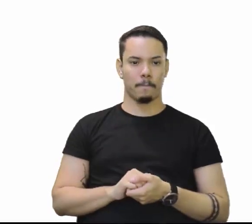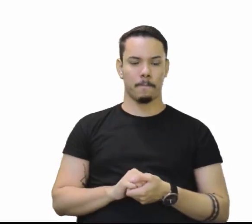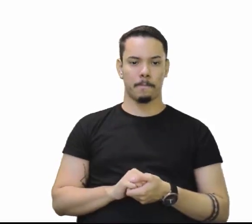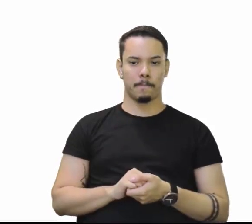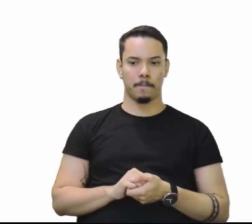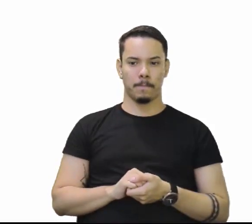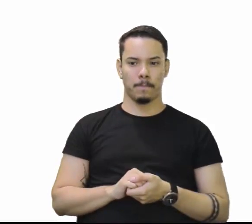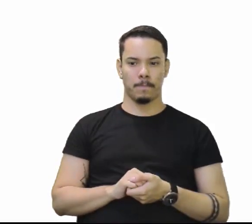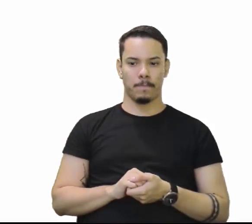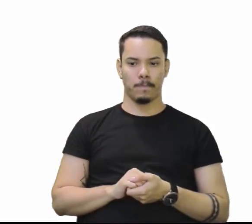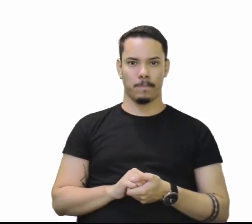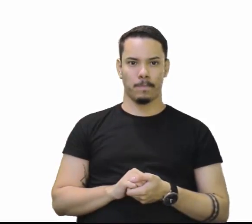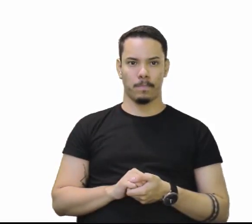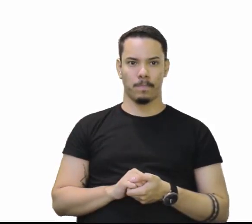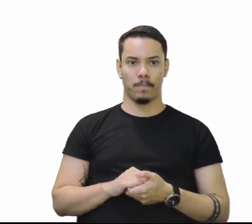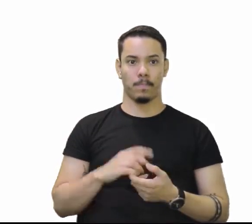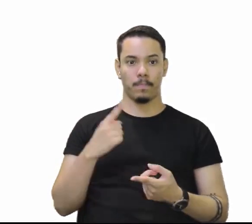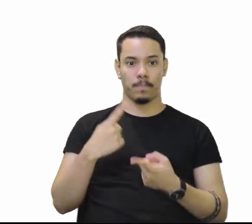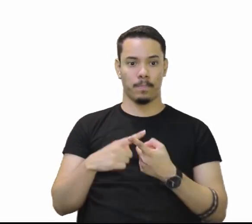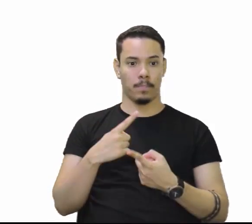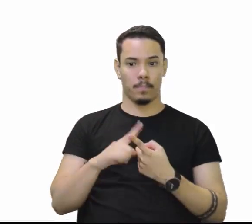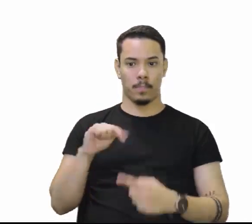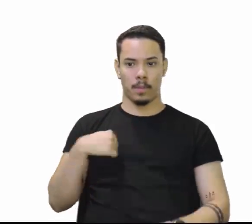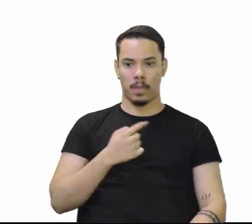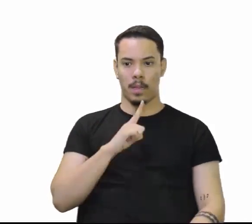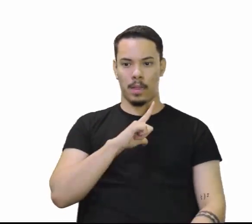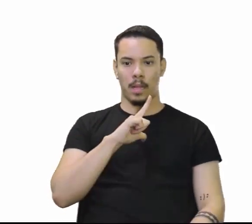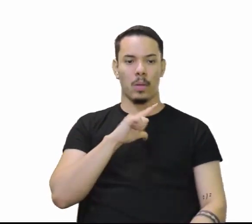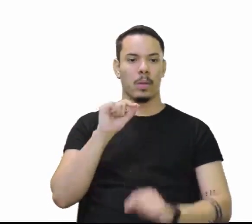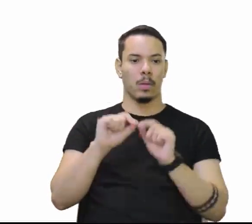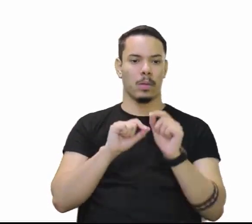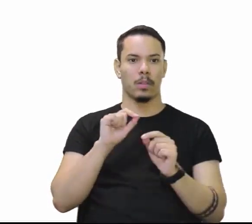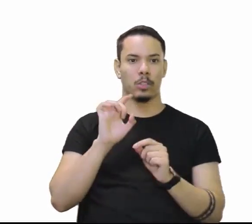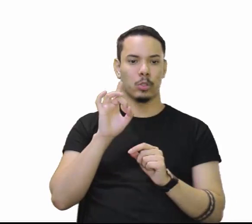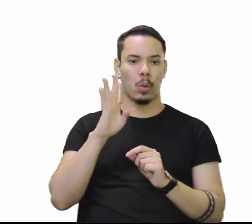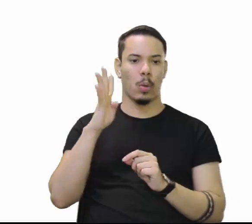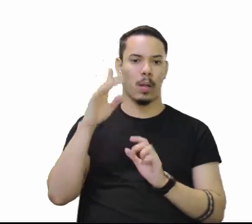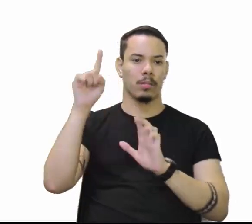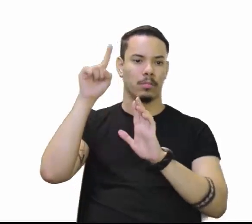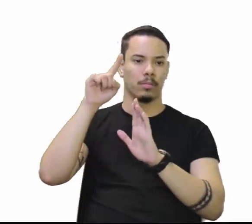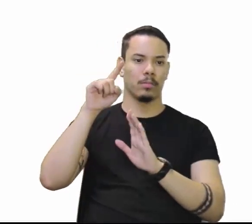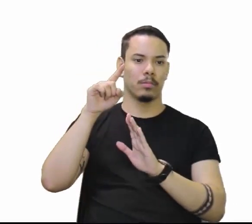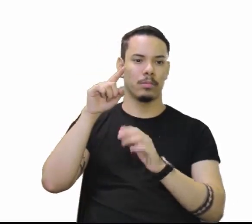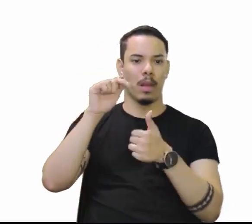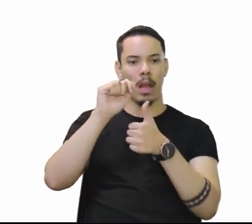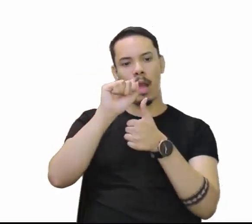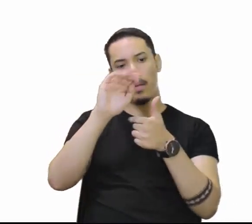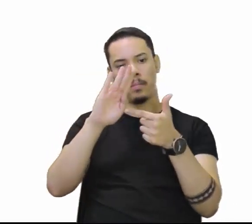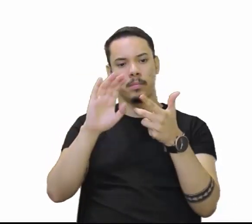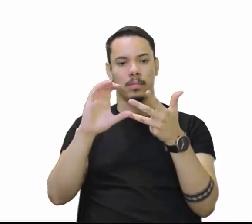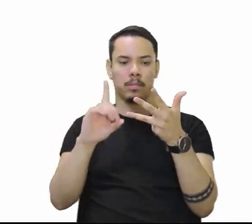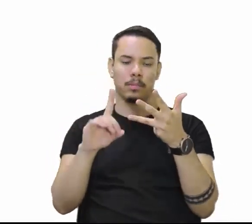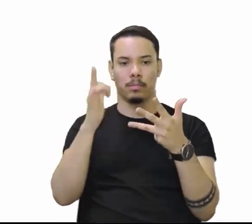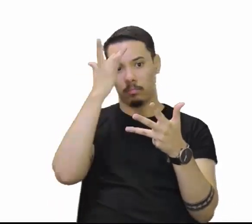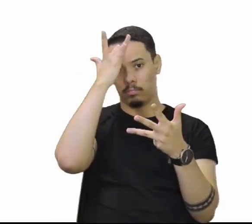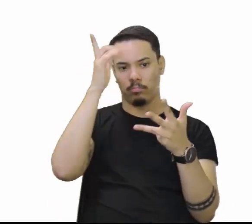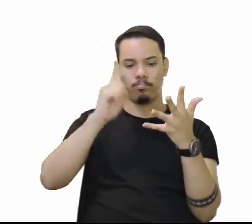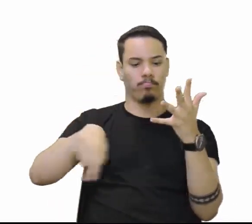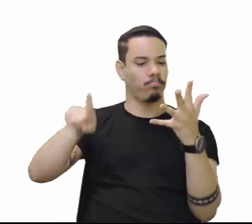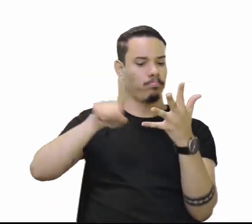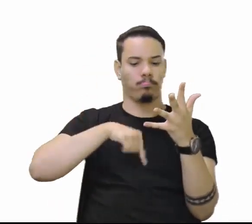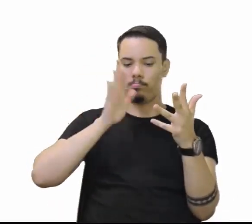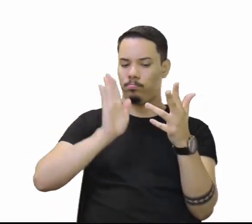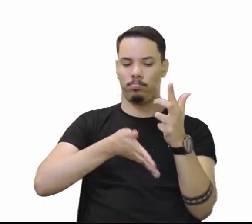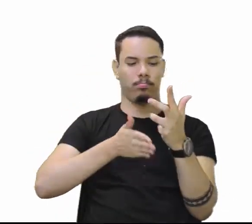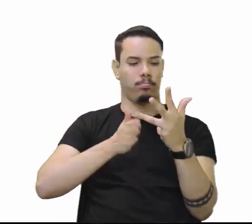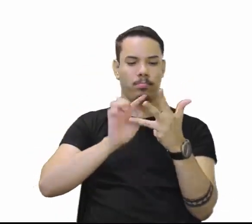Porque daí já tem... Na questão aí já fica só 4 questões para você responder, que aí fica mais fácil de